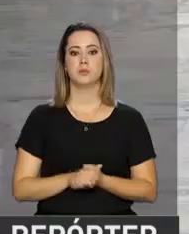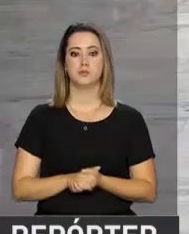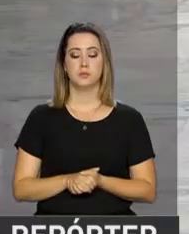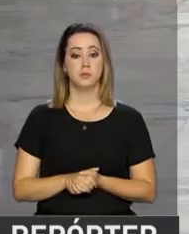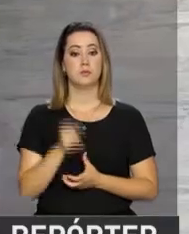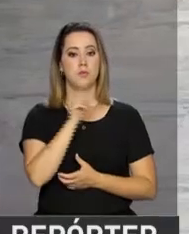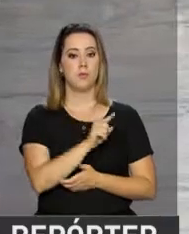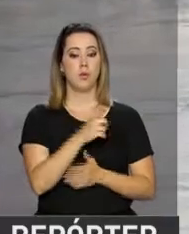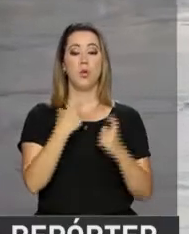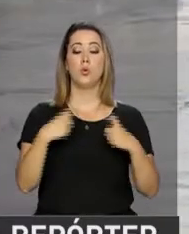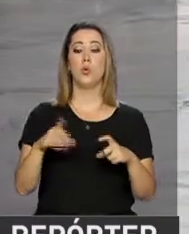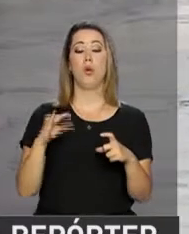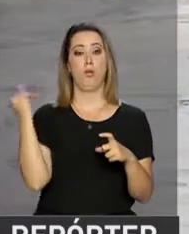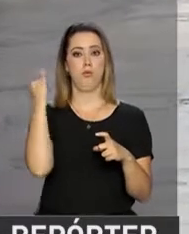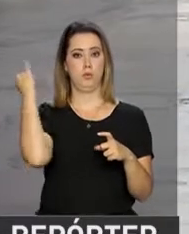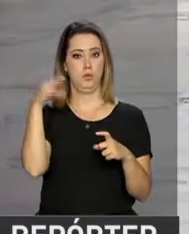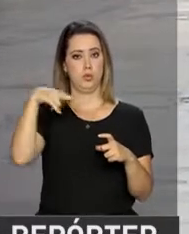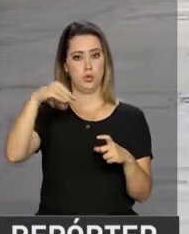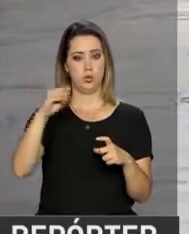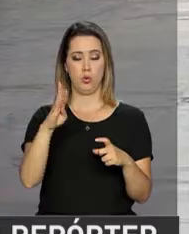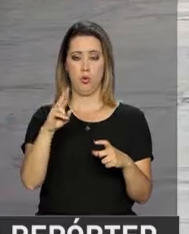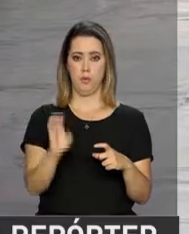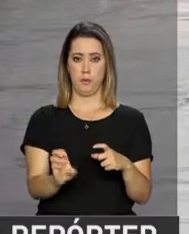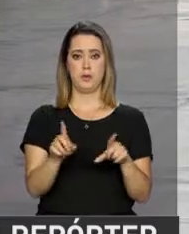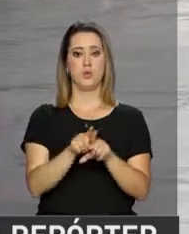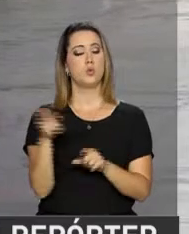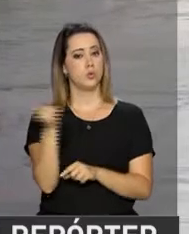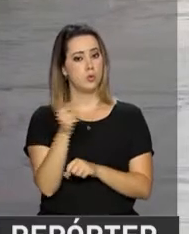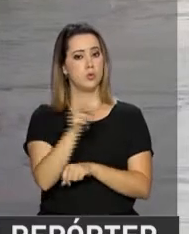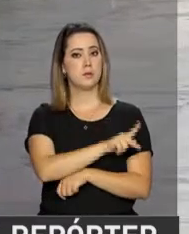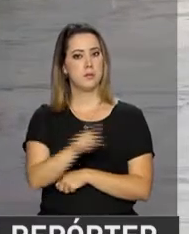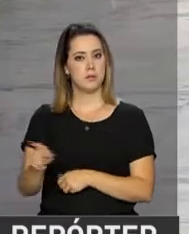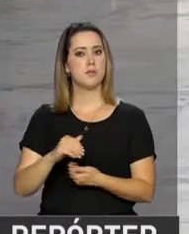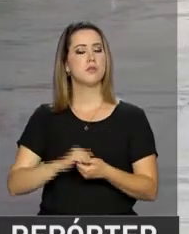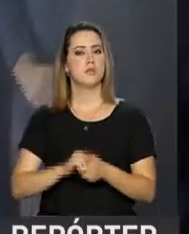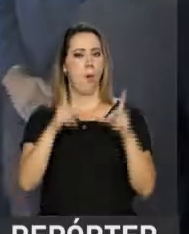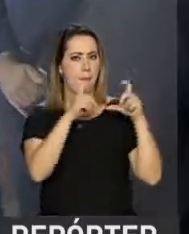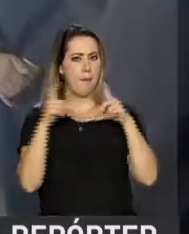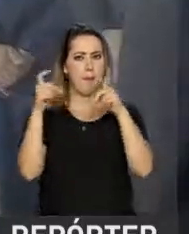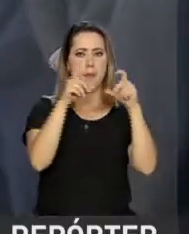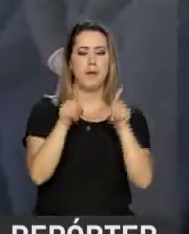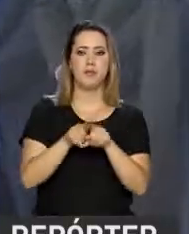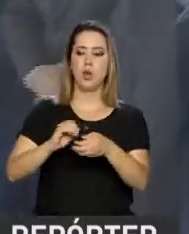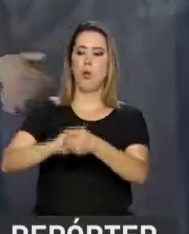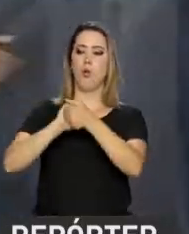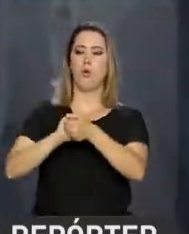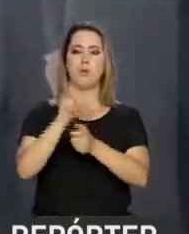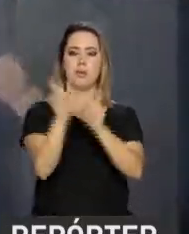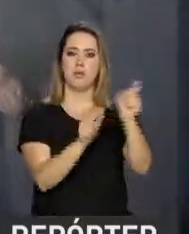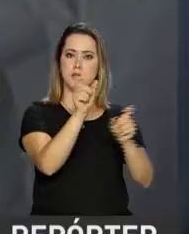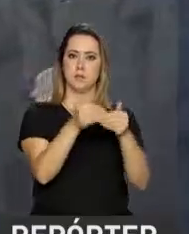no salão nobre do palácio do planalto os dois presidentes posaram para os fotógrafos e cumprimentaram as